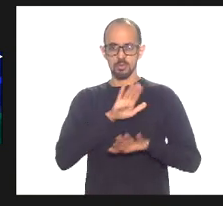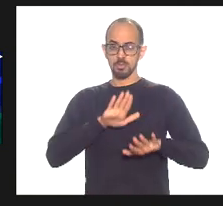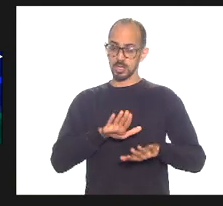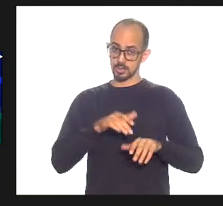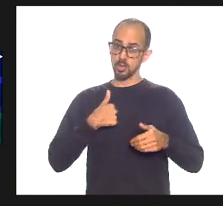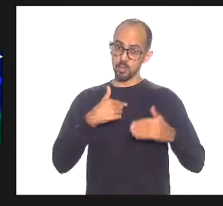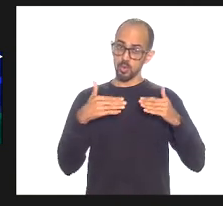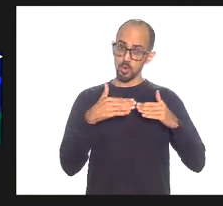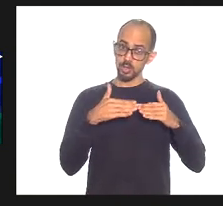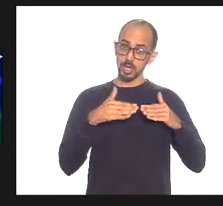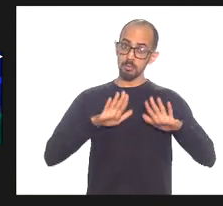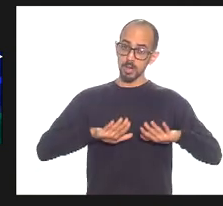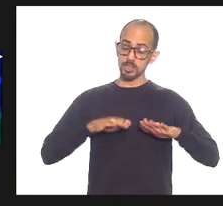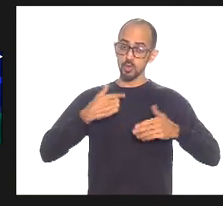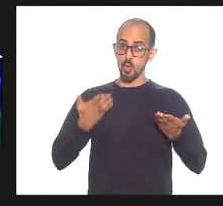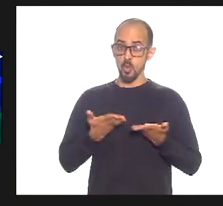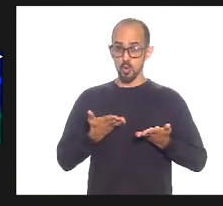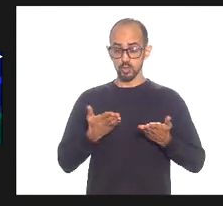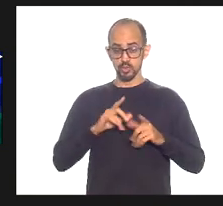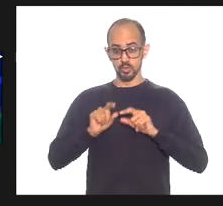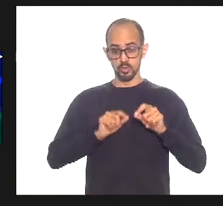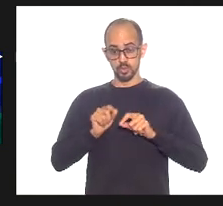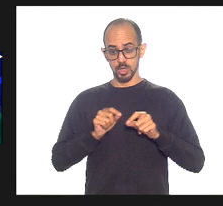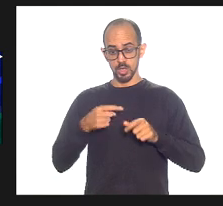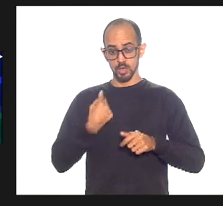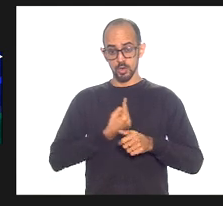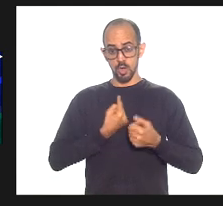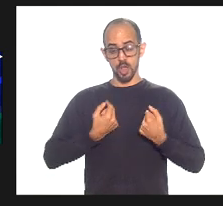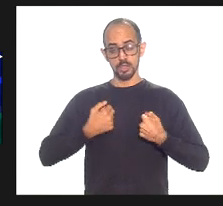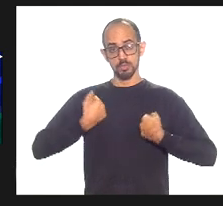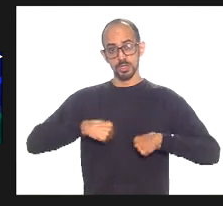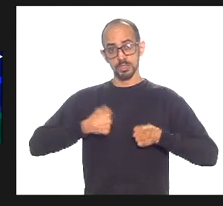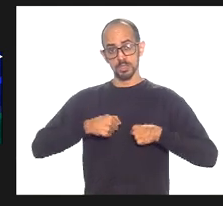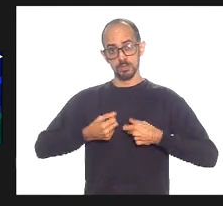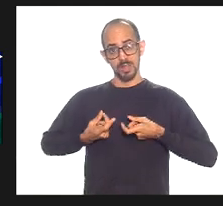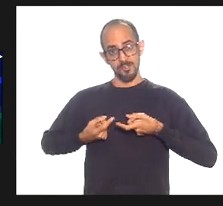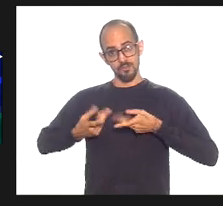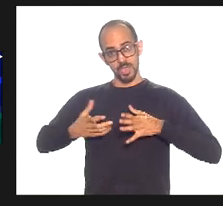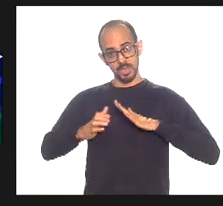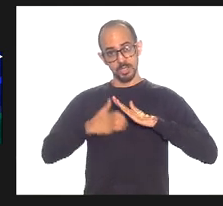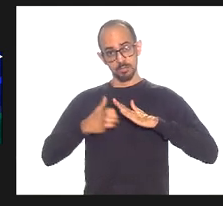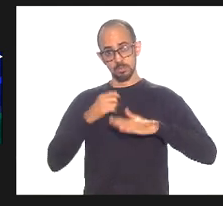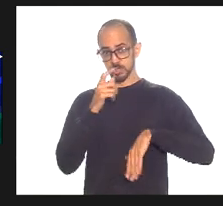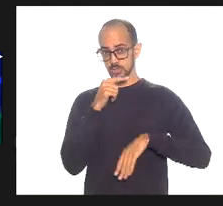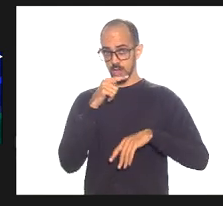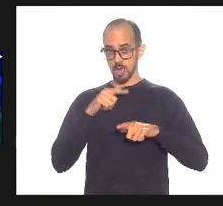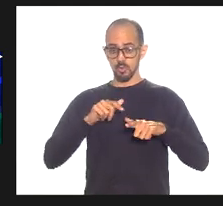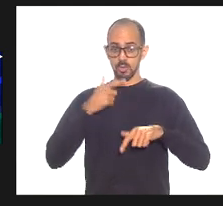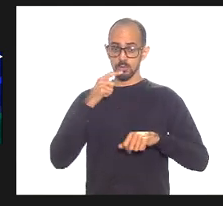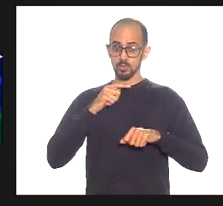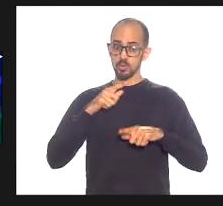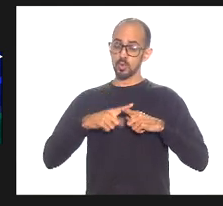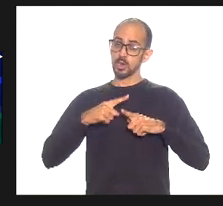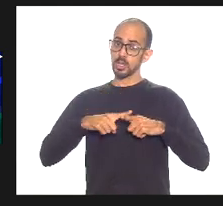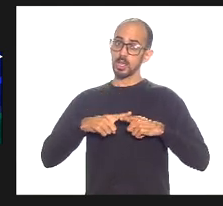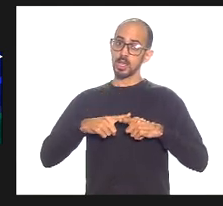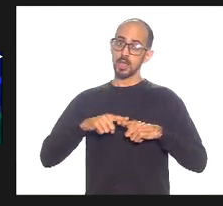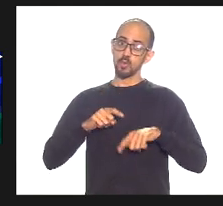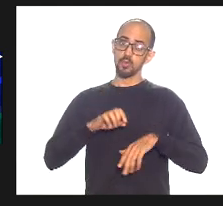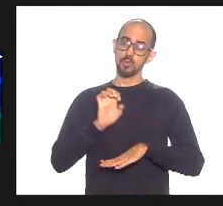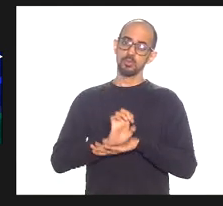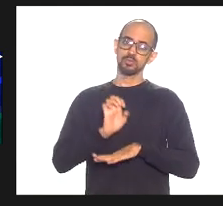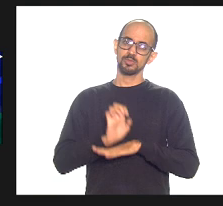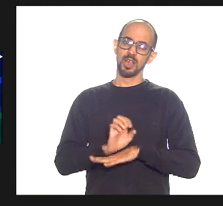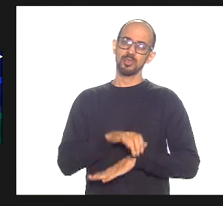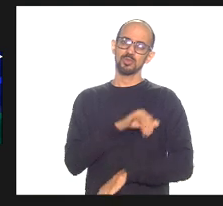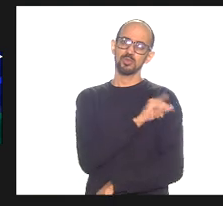nós dependemos da privatização da Cedae para o estado do Rio de Janeiro sair do Caos que está